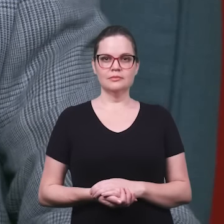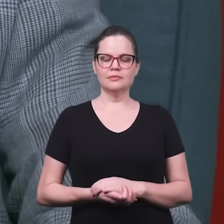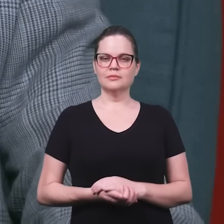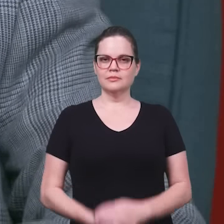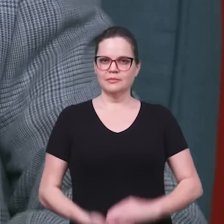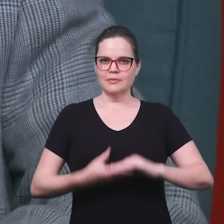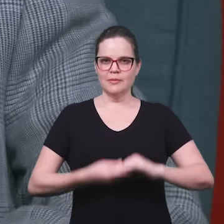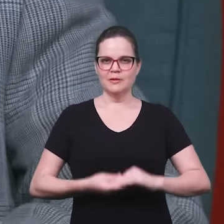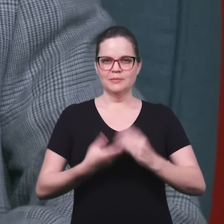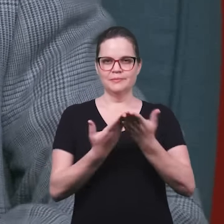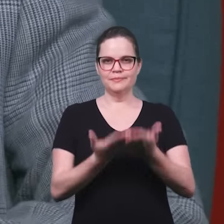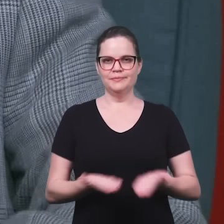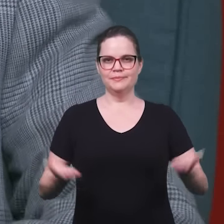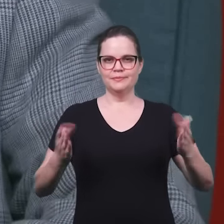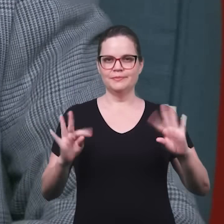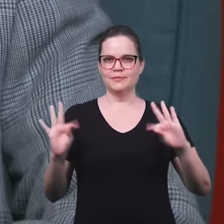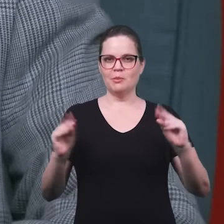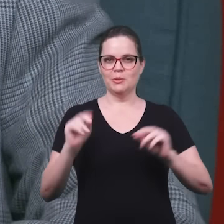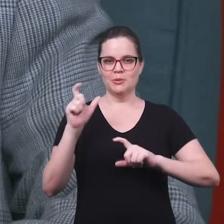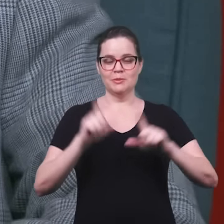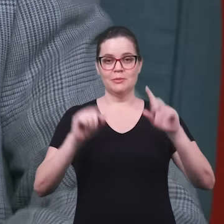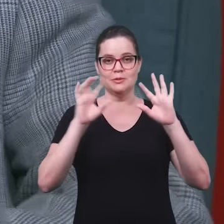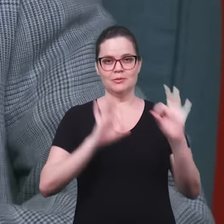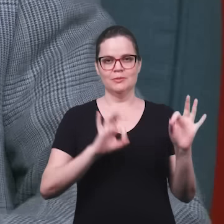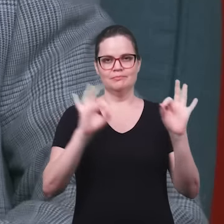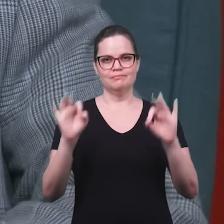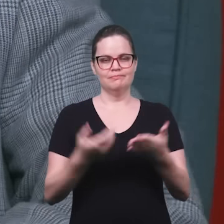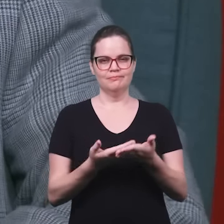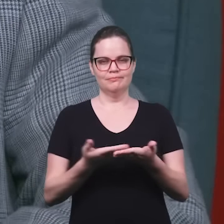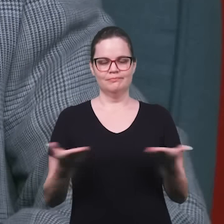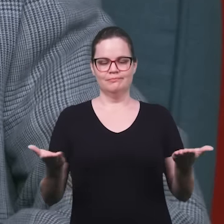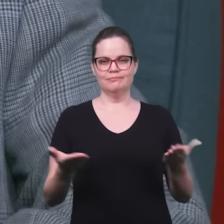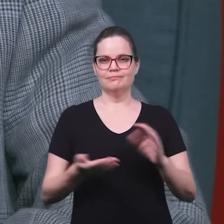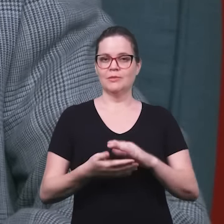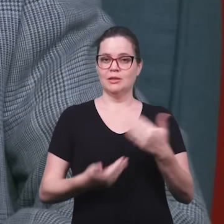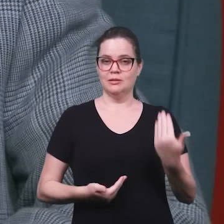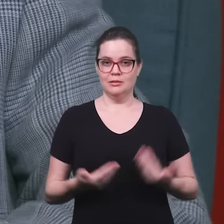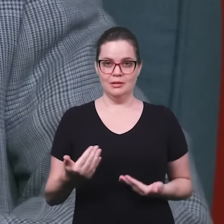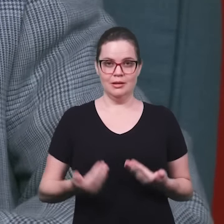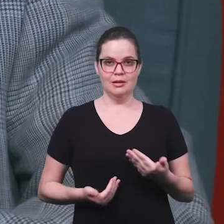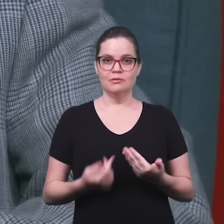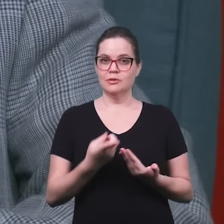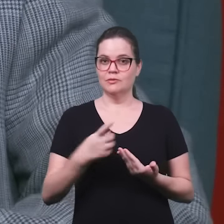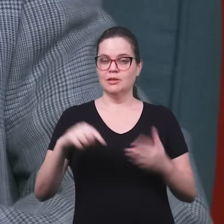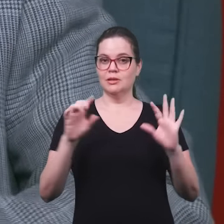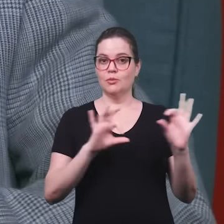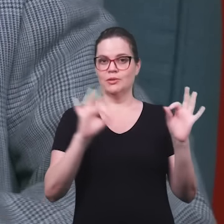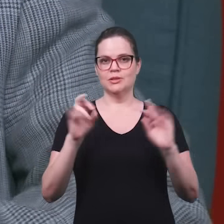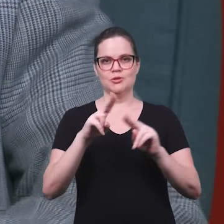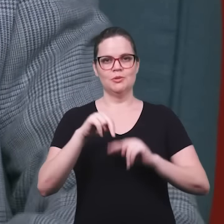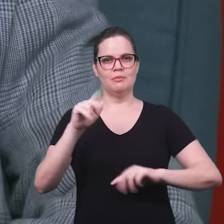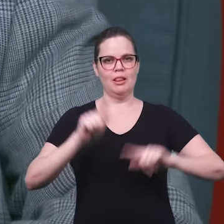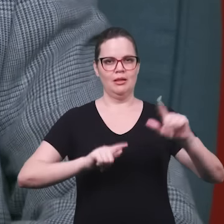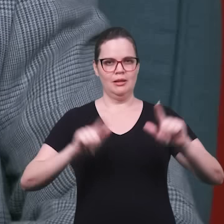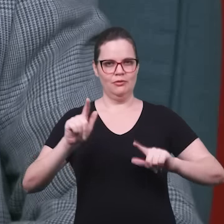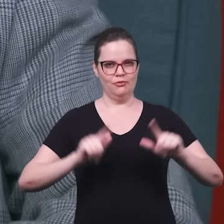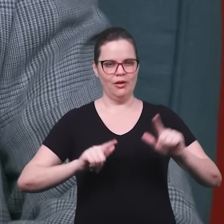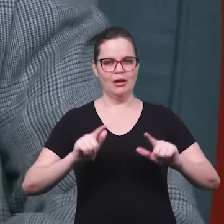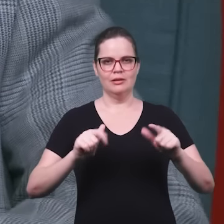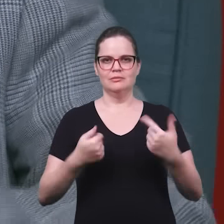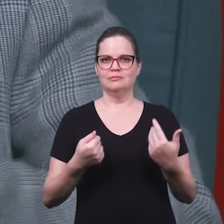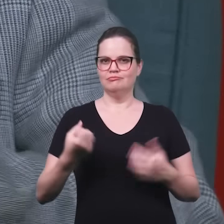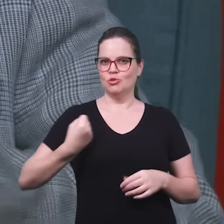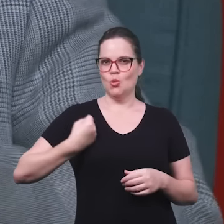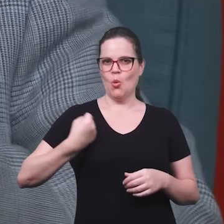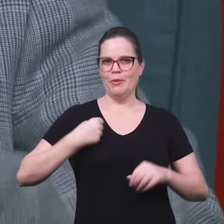Eu quero saudar a todos os nossos irmãos, aqueles que nos assistem pelos canais abertos de TV, agora